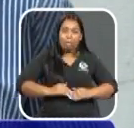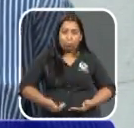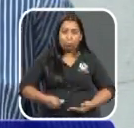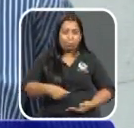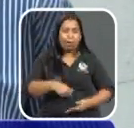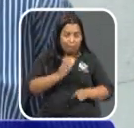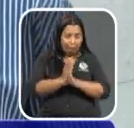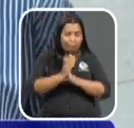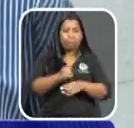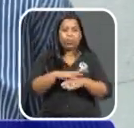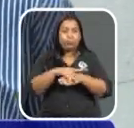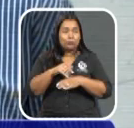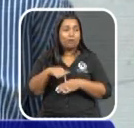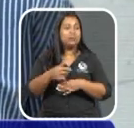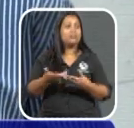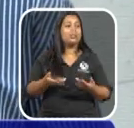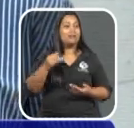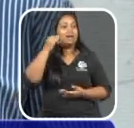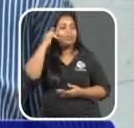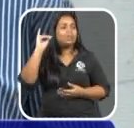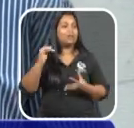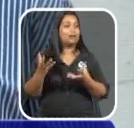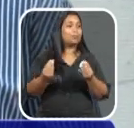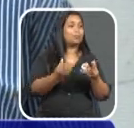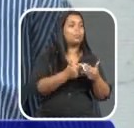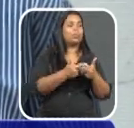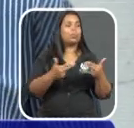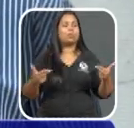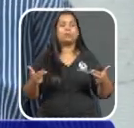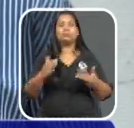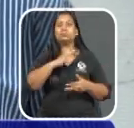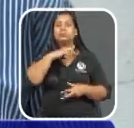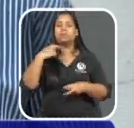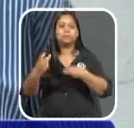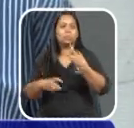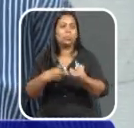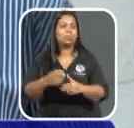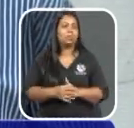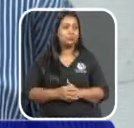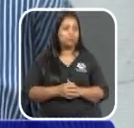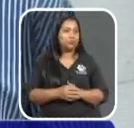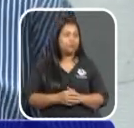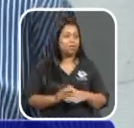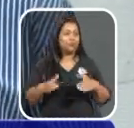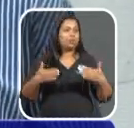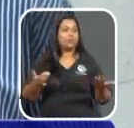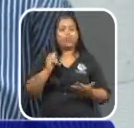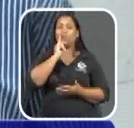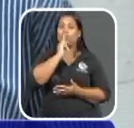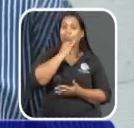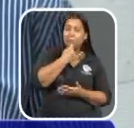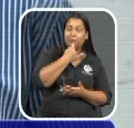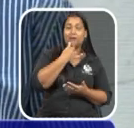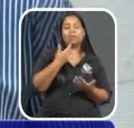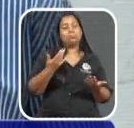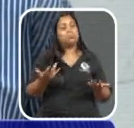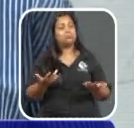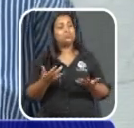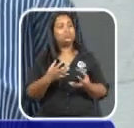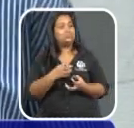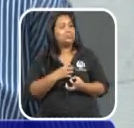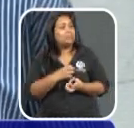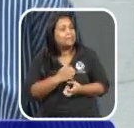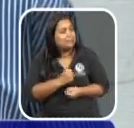mãe, e que evitaria muitos óbitos, né? Então, foi uma pena, a gente fica